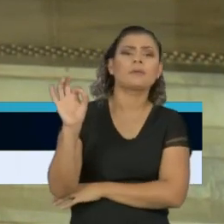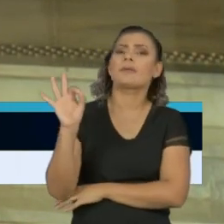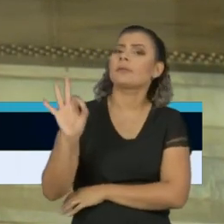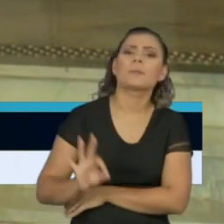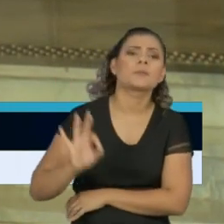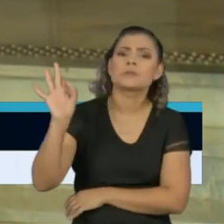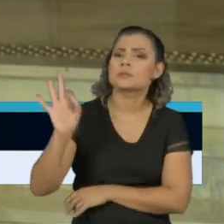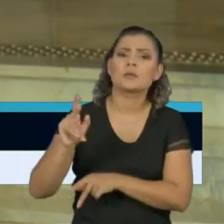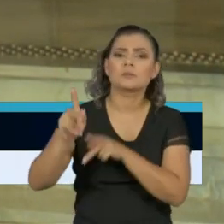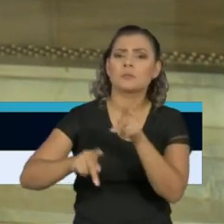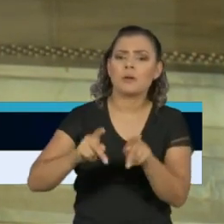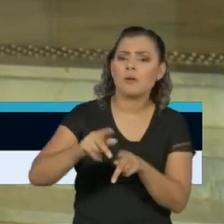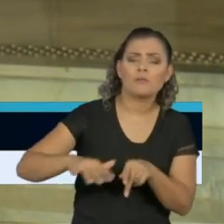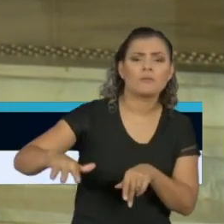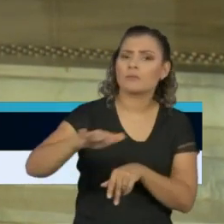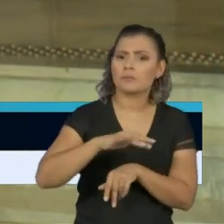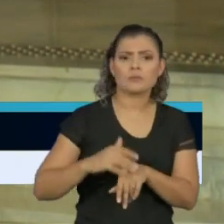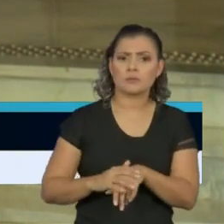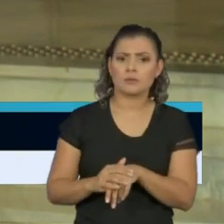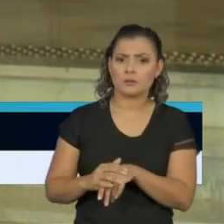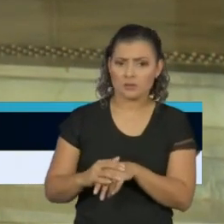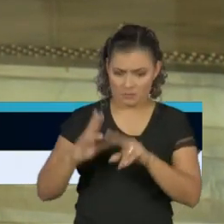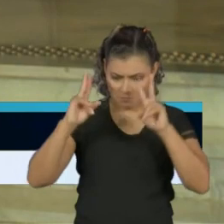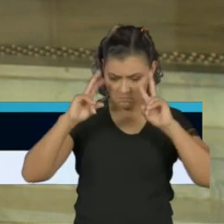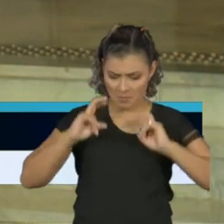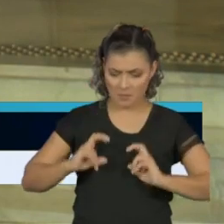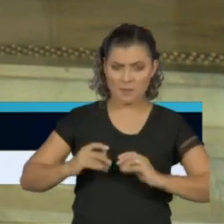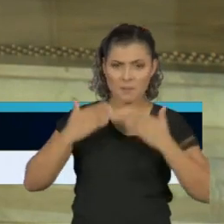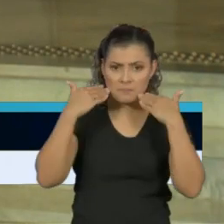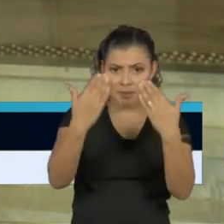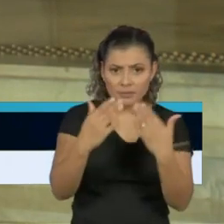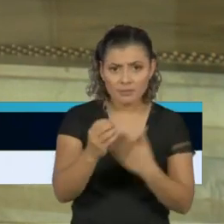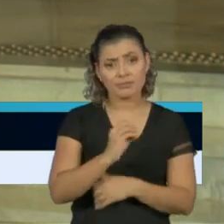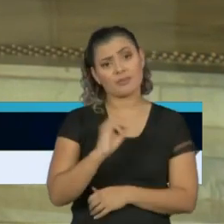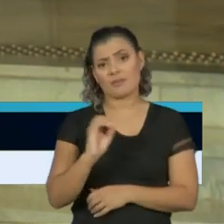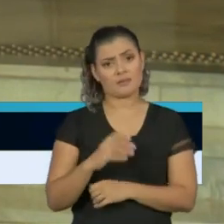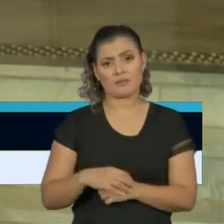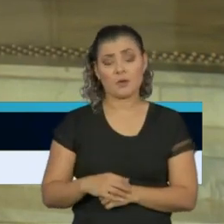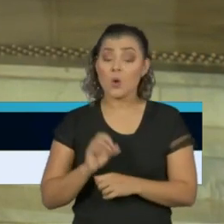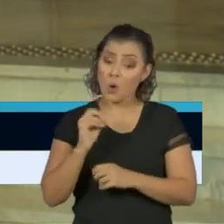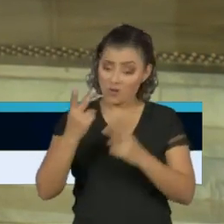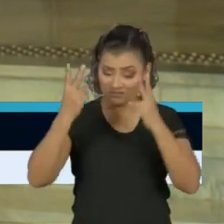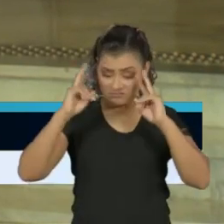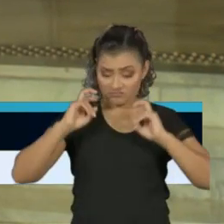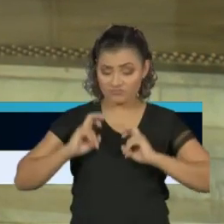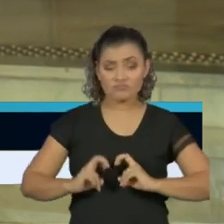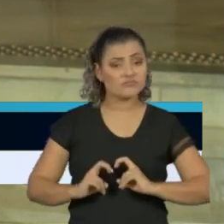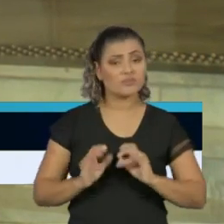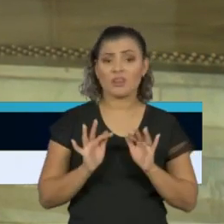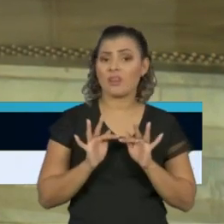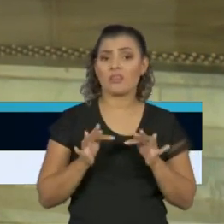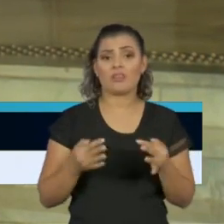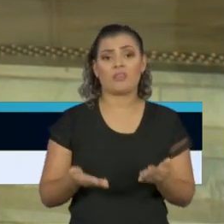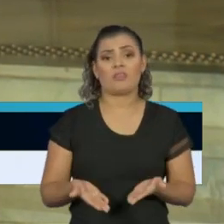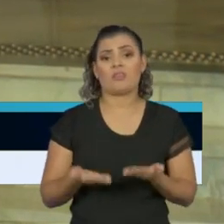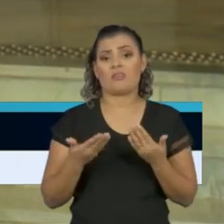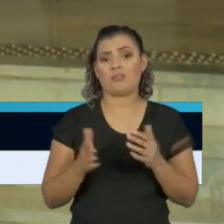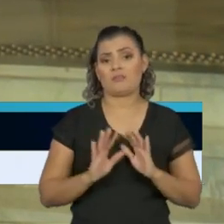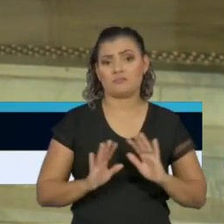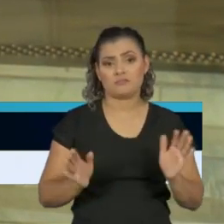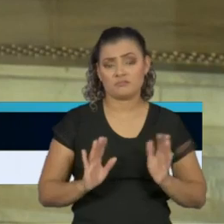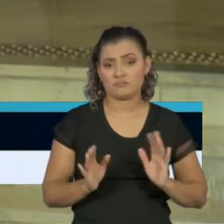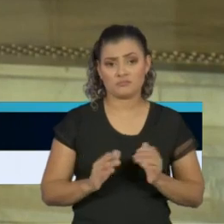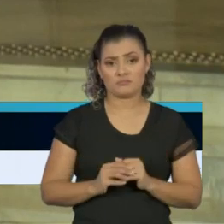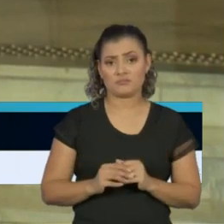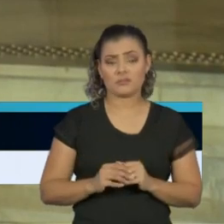80% dos indivíduos não apresentarão sintomas ou os sintomas não são diferentes de processos virais e